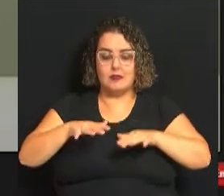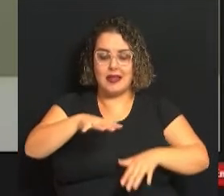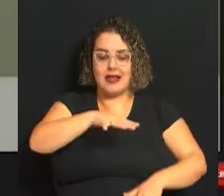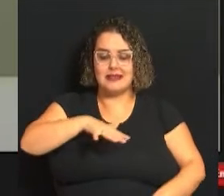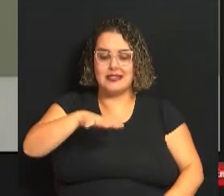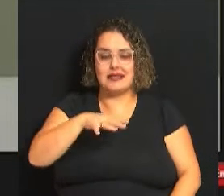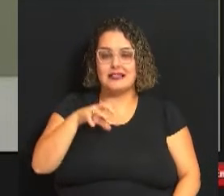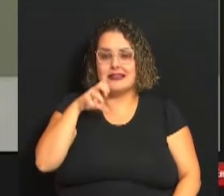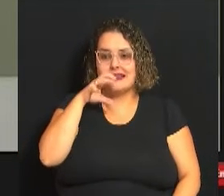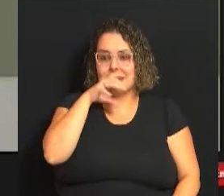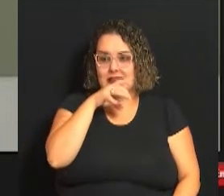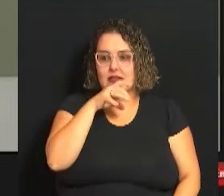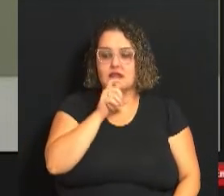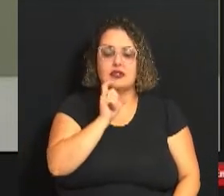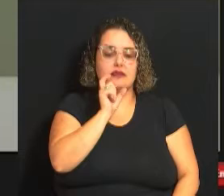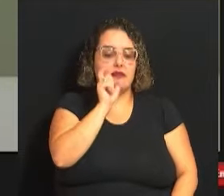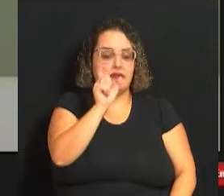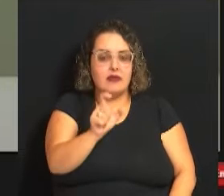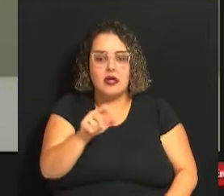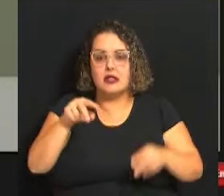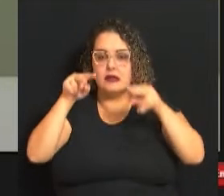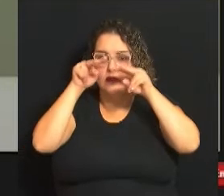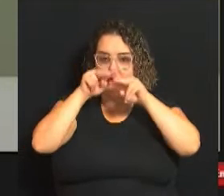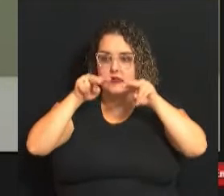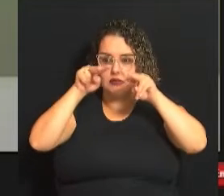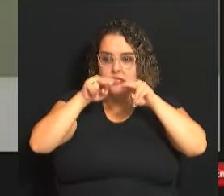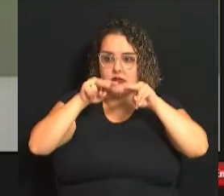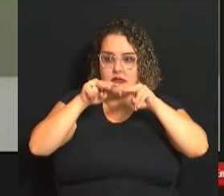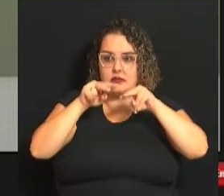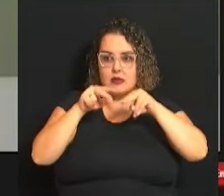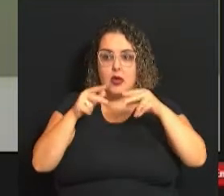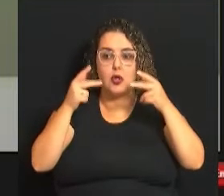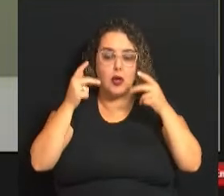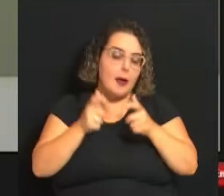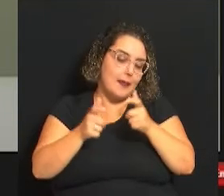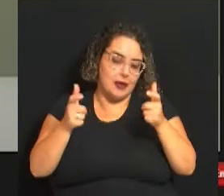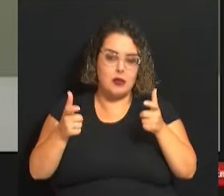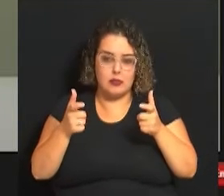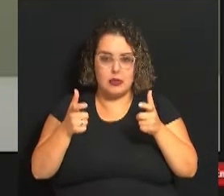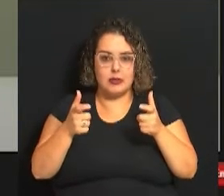a fala, da visão, etc. Que você, se